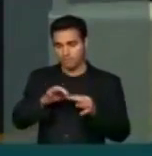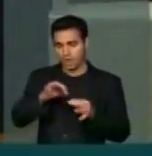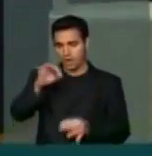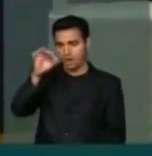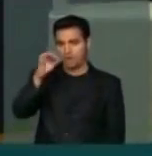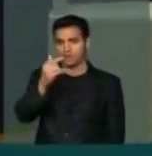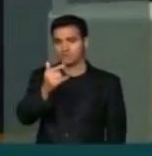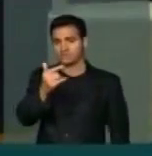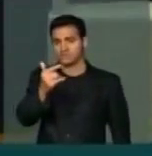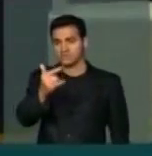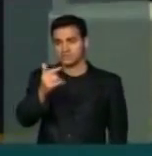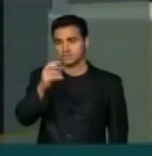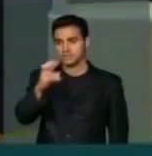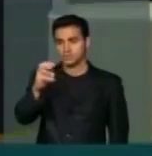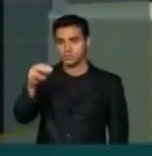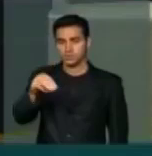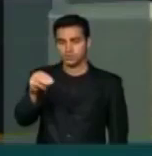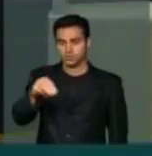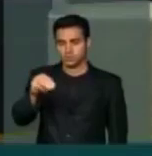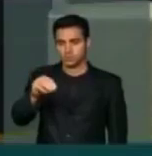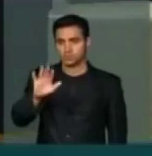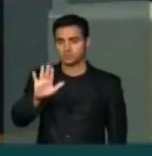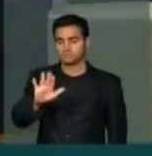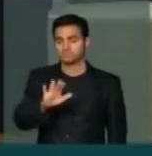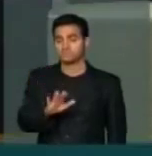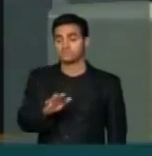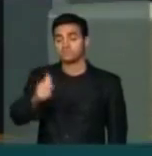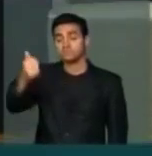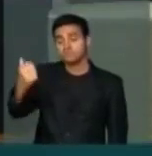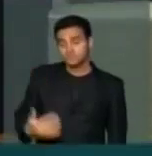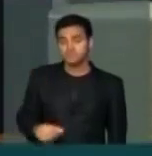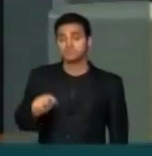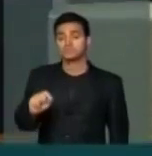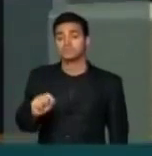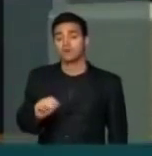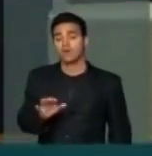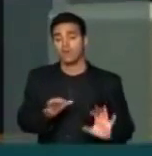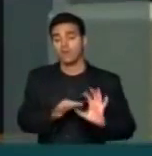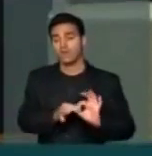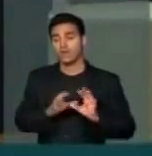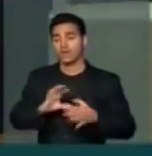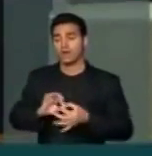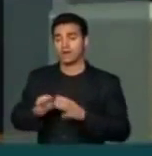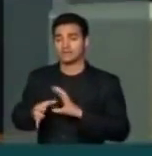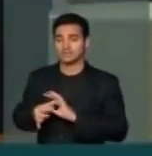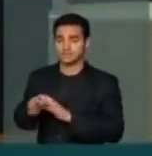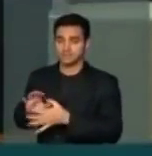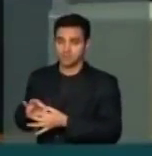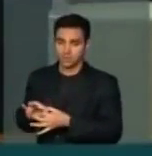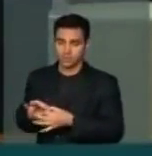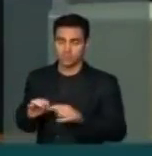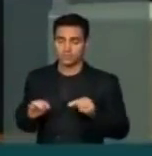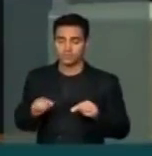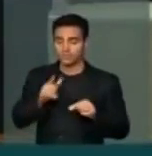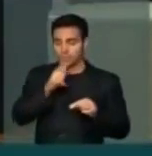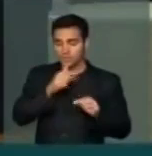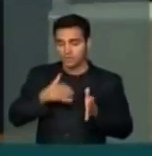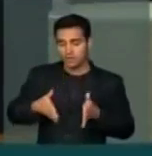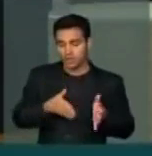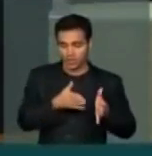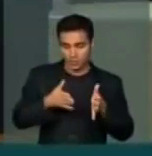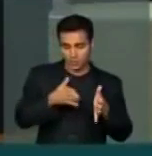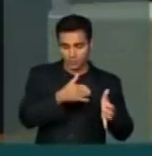expediente, que trata da interligação, eminente deputado Luiz Couto, do rio Tocantins